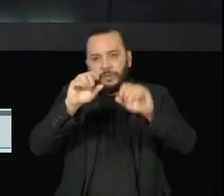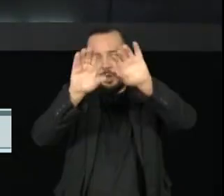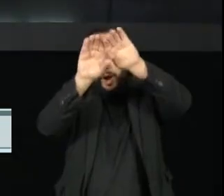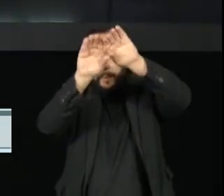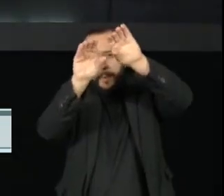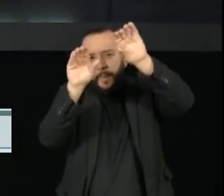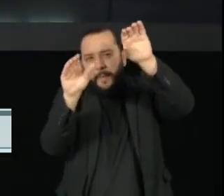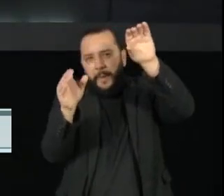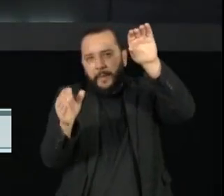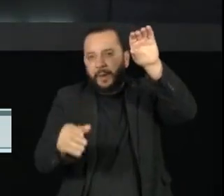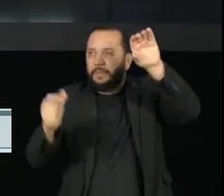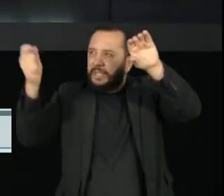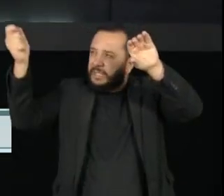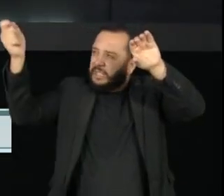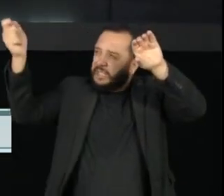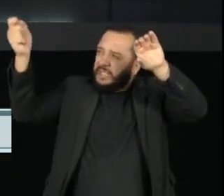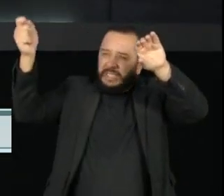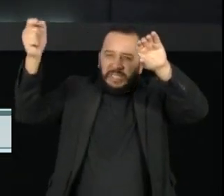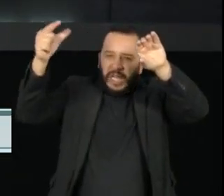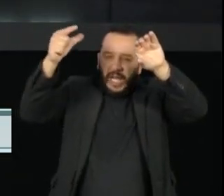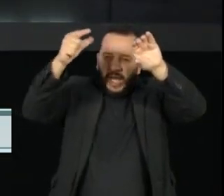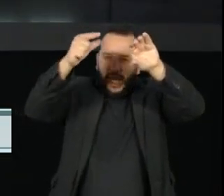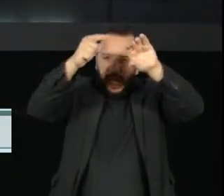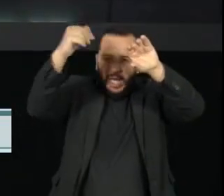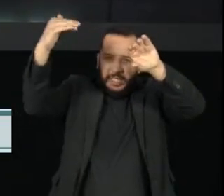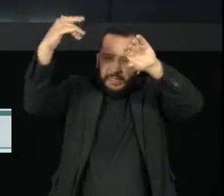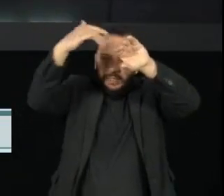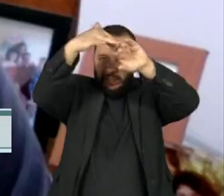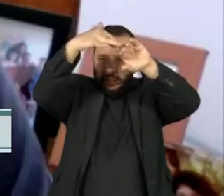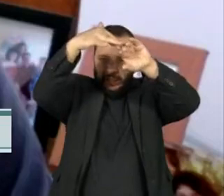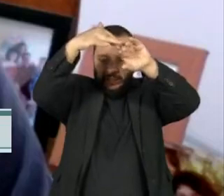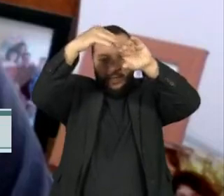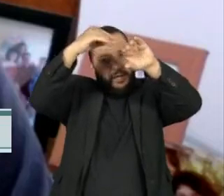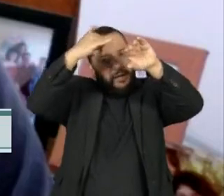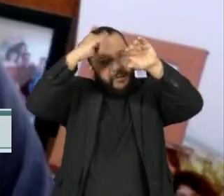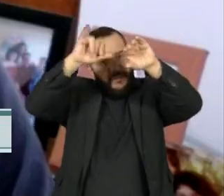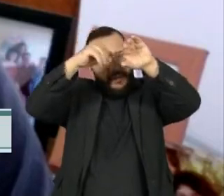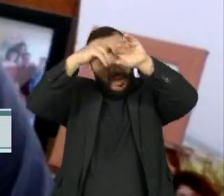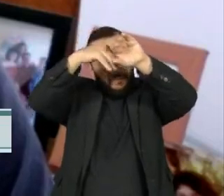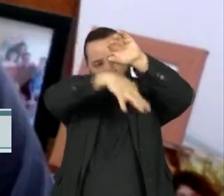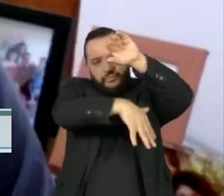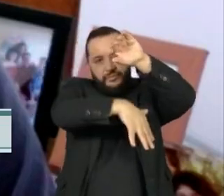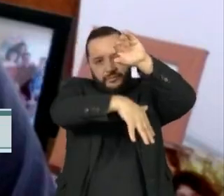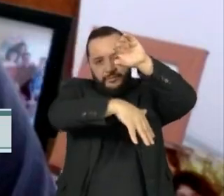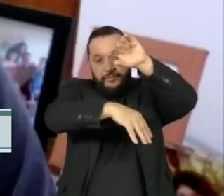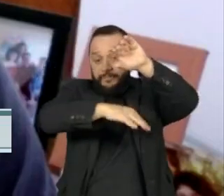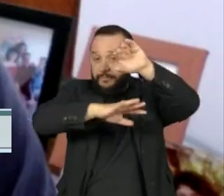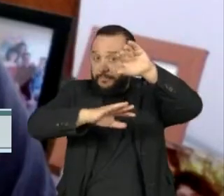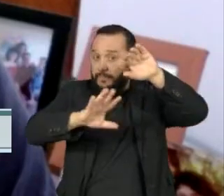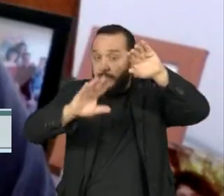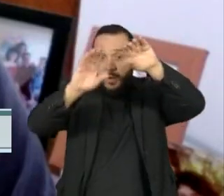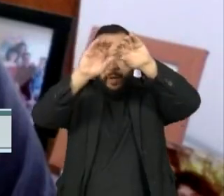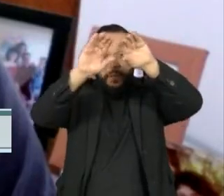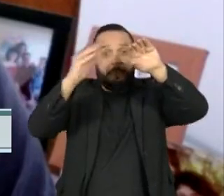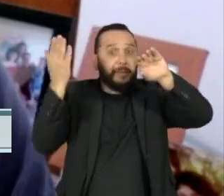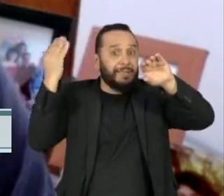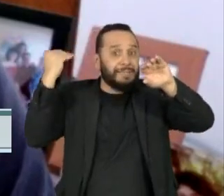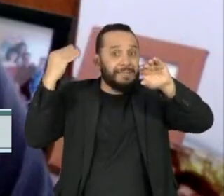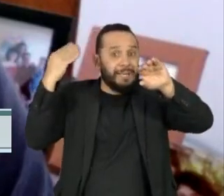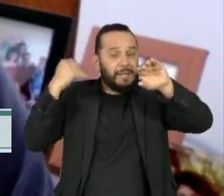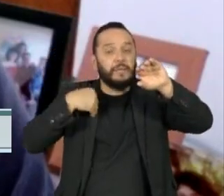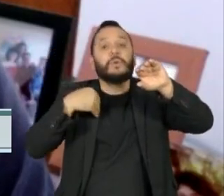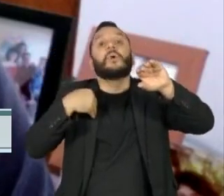violeta a partir do momento em que a comunidade científica lançou o alerta e que as concentrações de ozônio estavam caindo